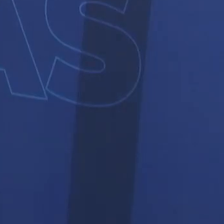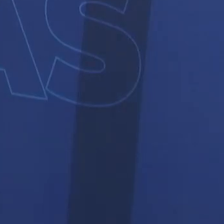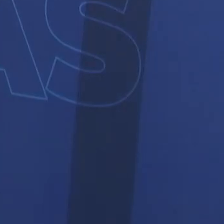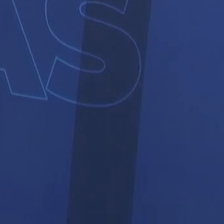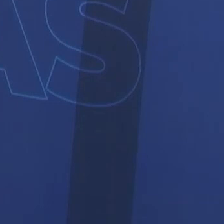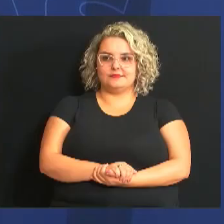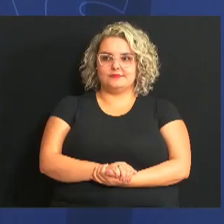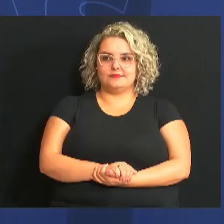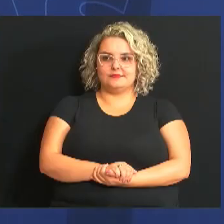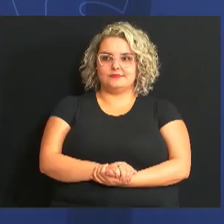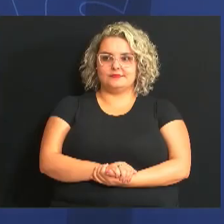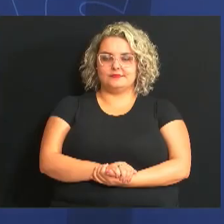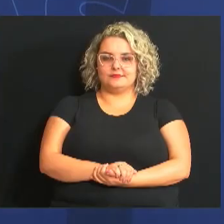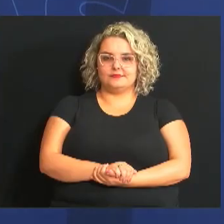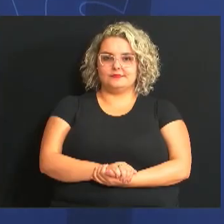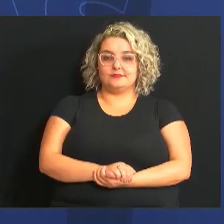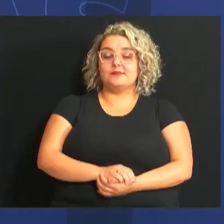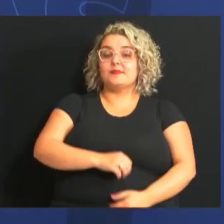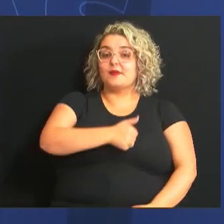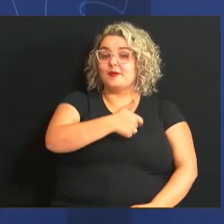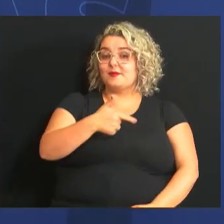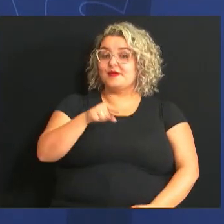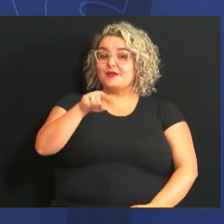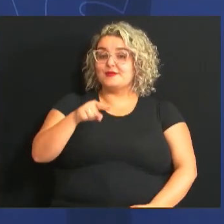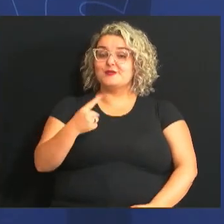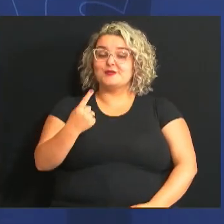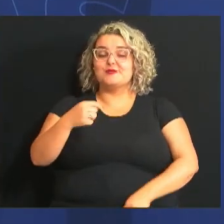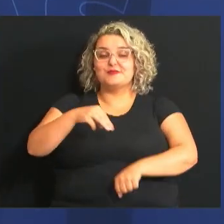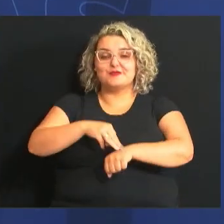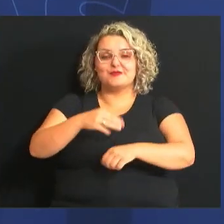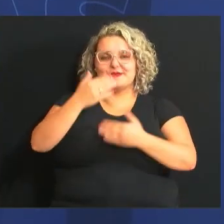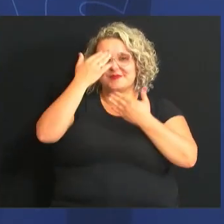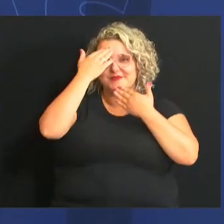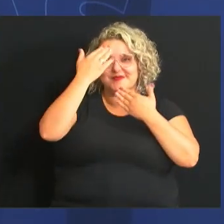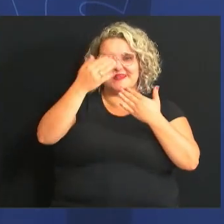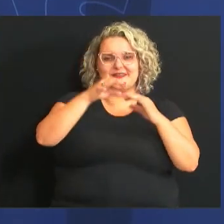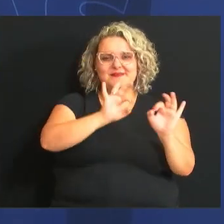Meio-dia mais 1 minuto, muito obrigado pela sua companhia, pela